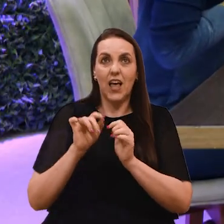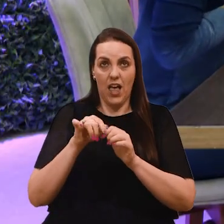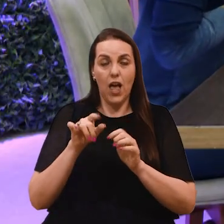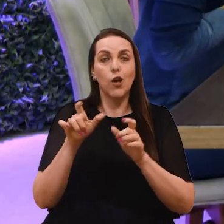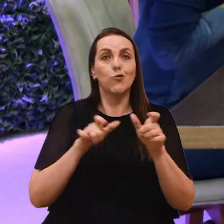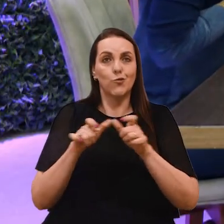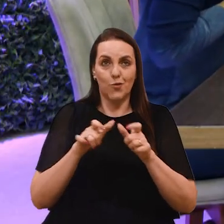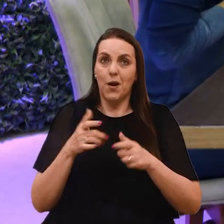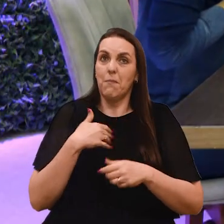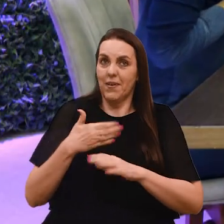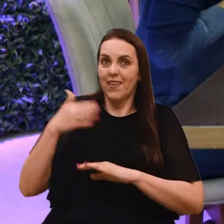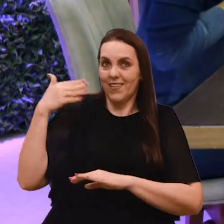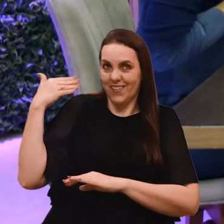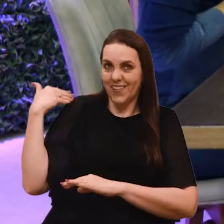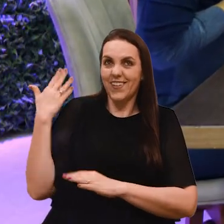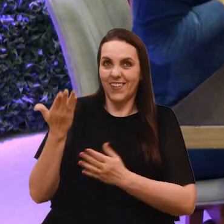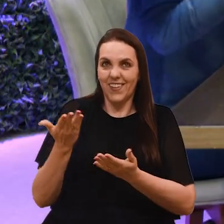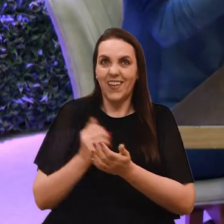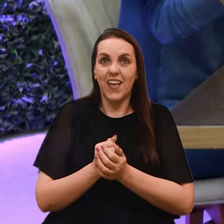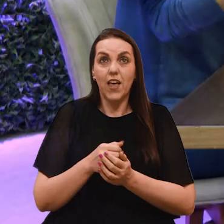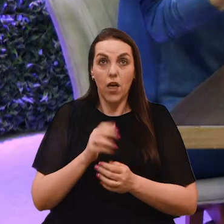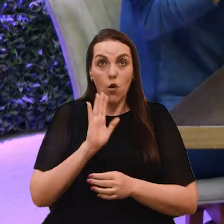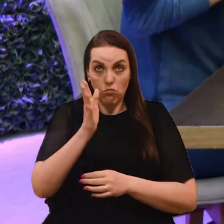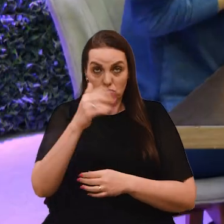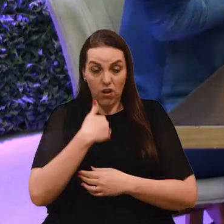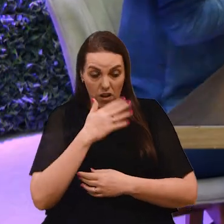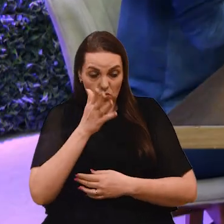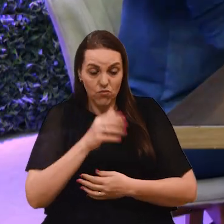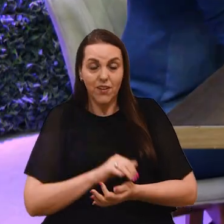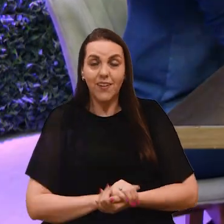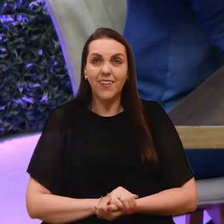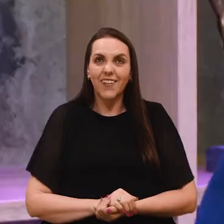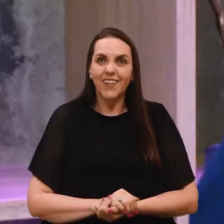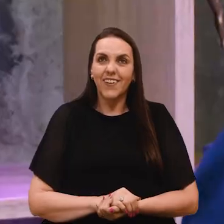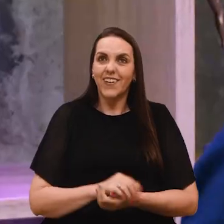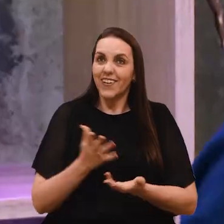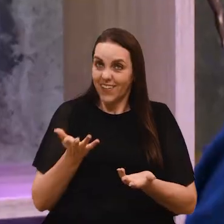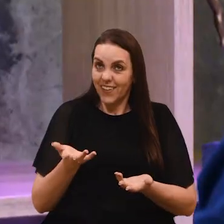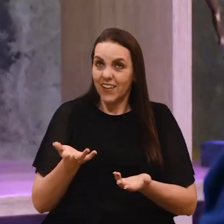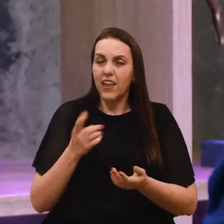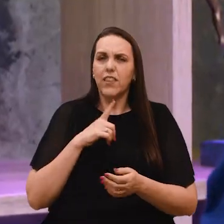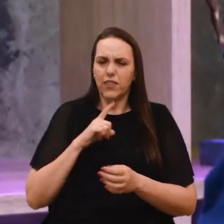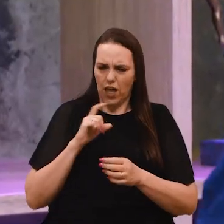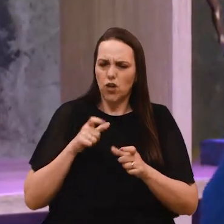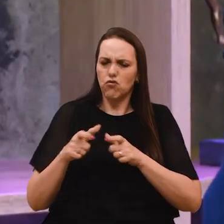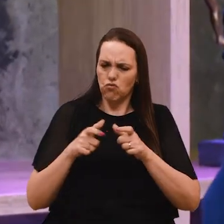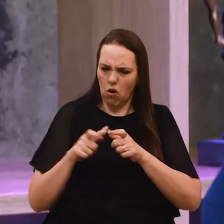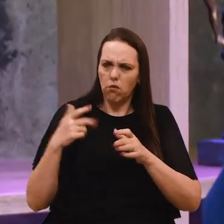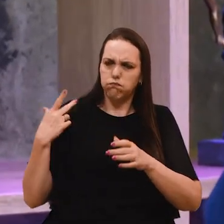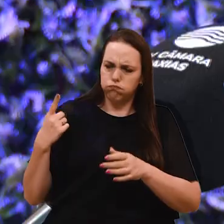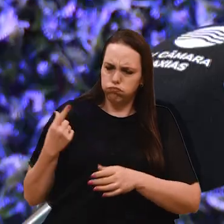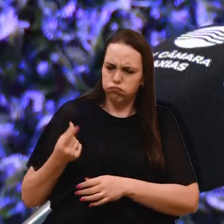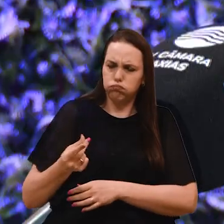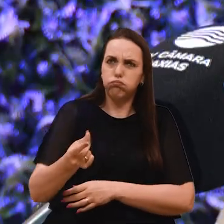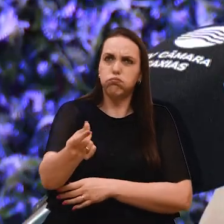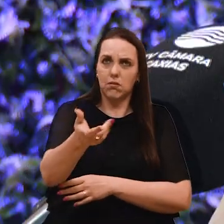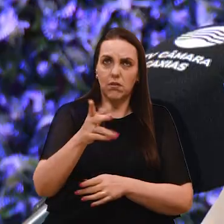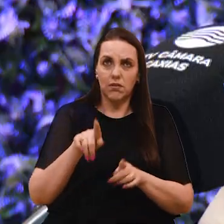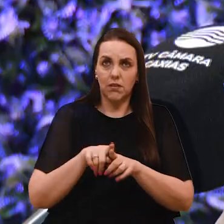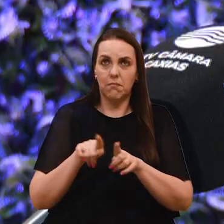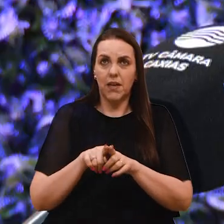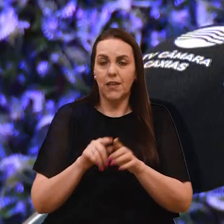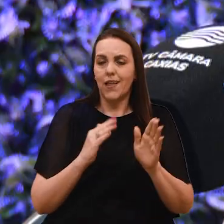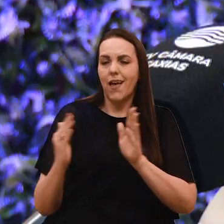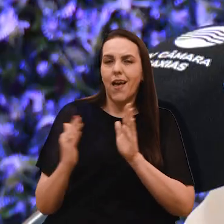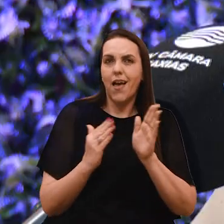é da minha época. Eu já joguei. Já jogou? Mas tem jogos que perpassam. Da tua época é tua época agora, tá? Tua época